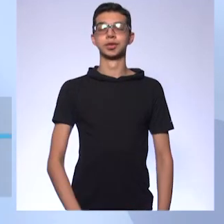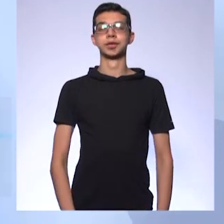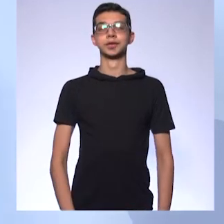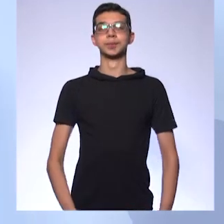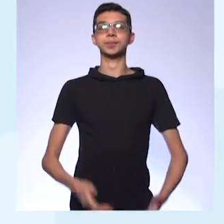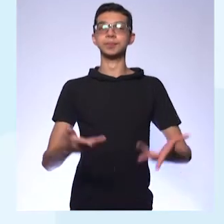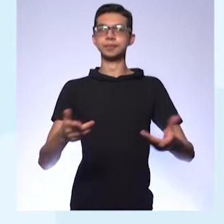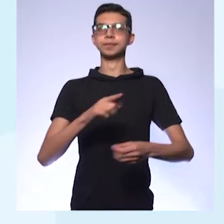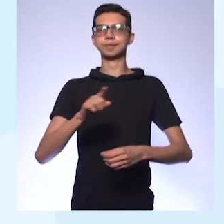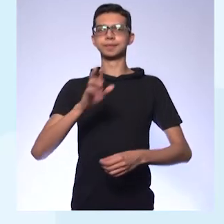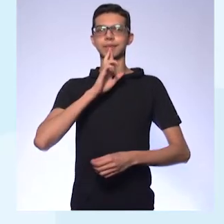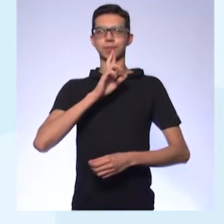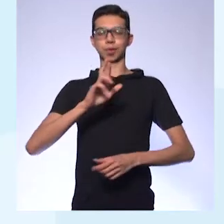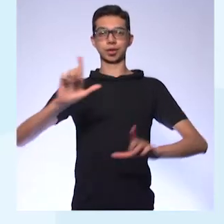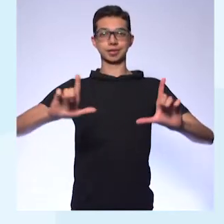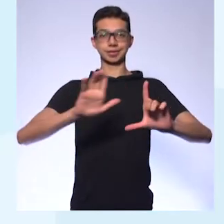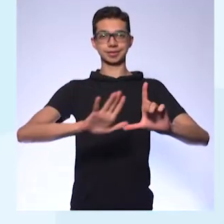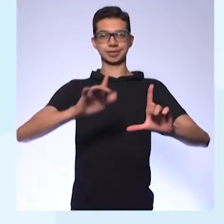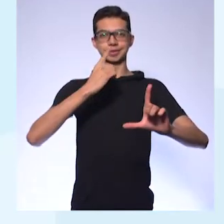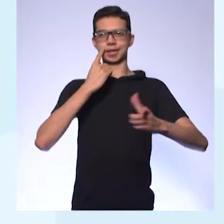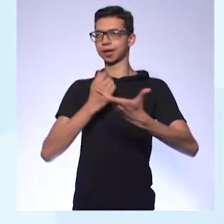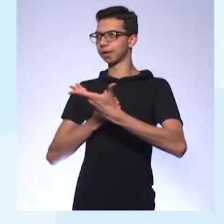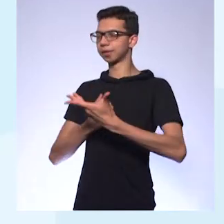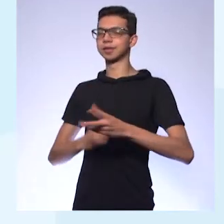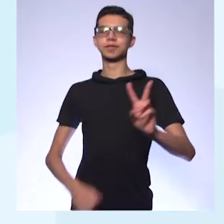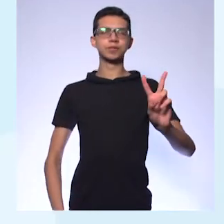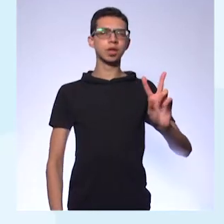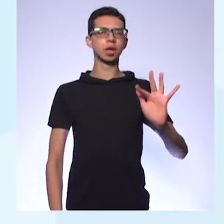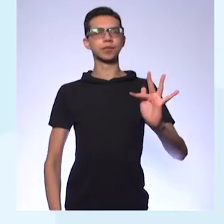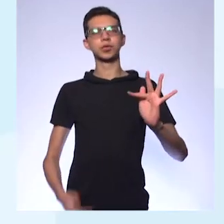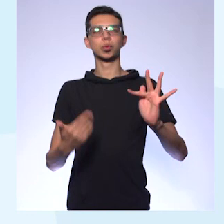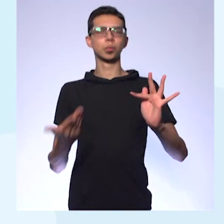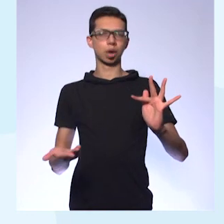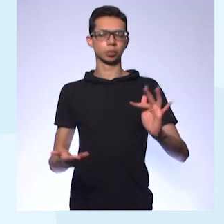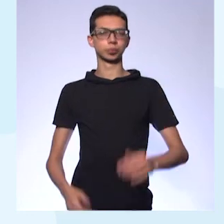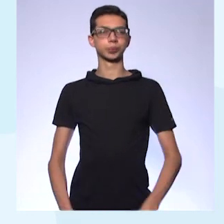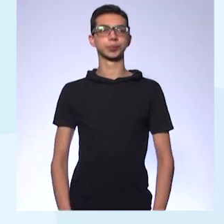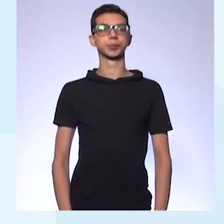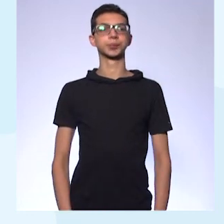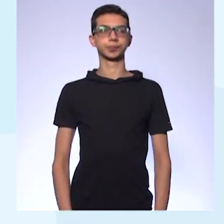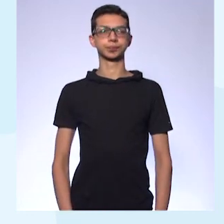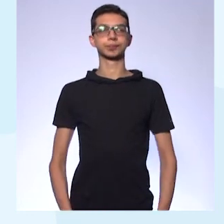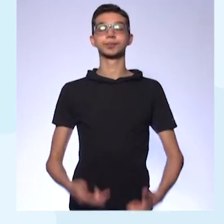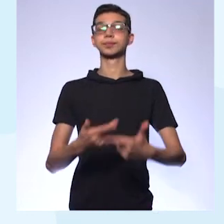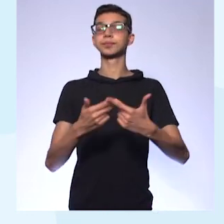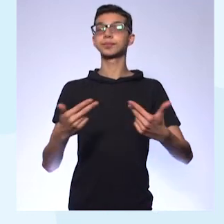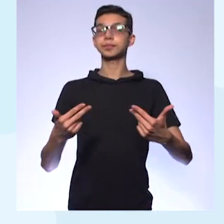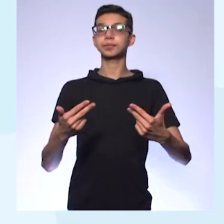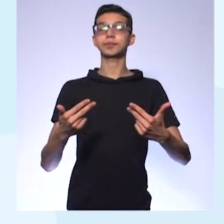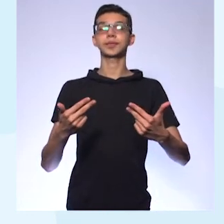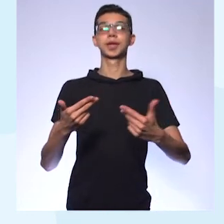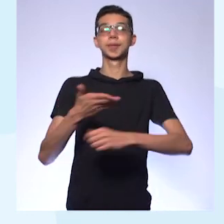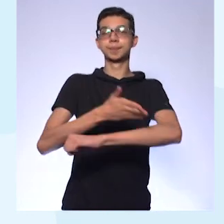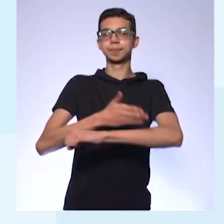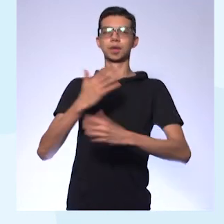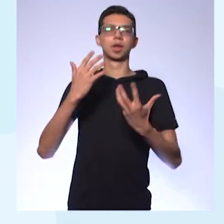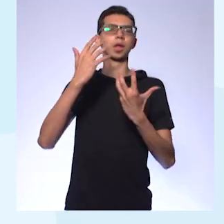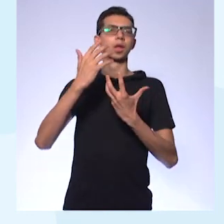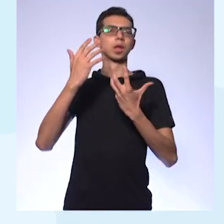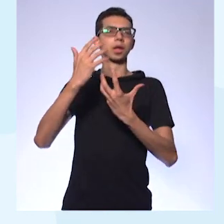para nós, olha, tá na tela. Verdadeiro ou falso? As cantigas medievais são de tradição oral. Elas eram